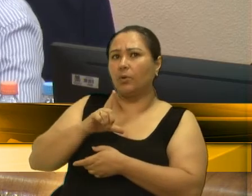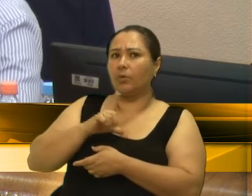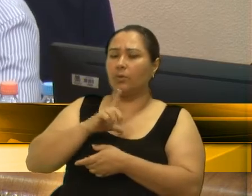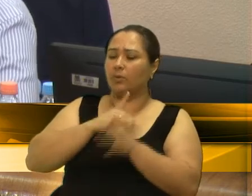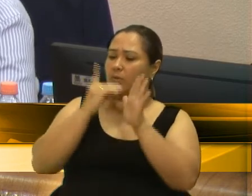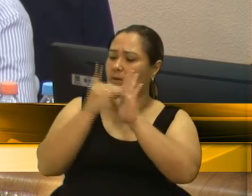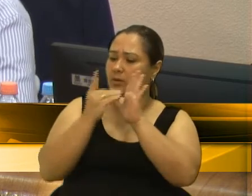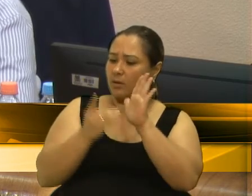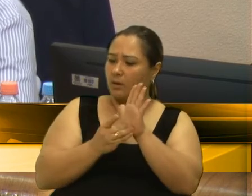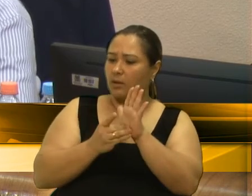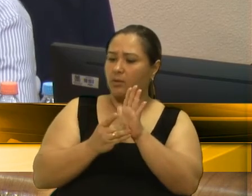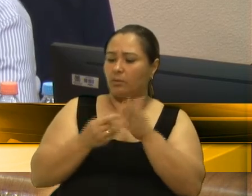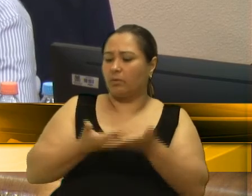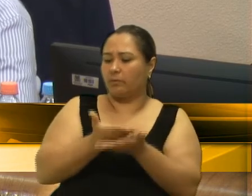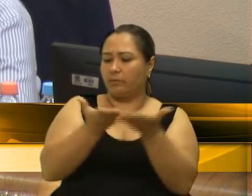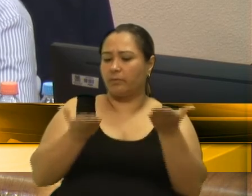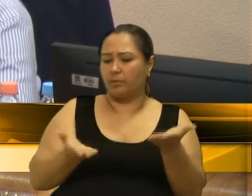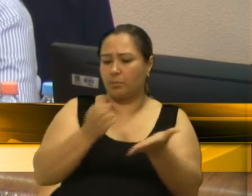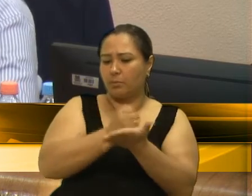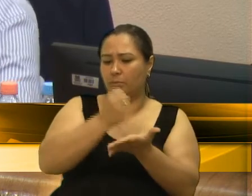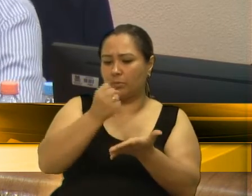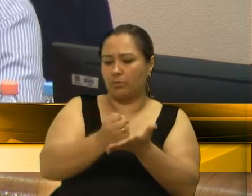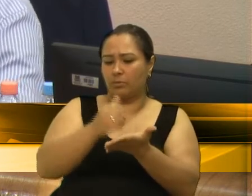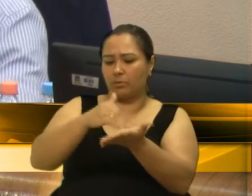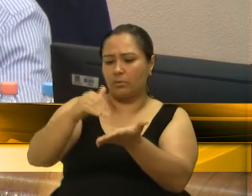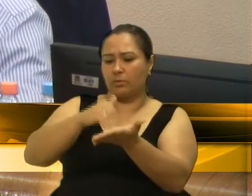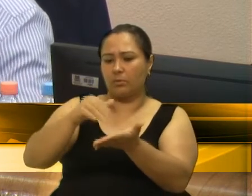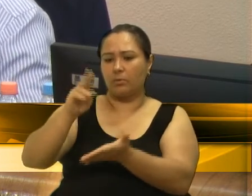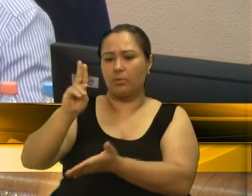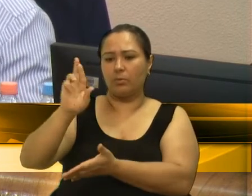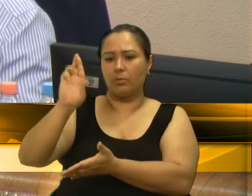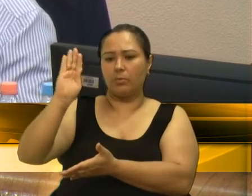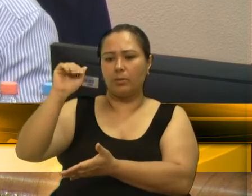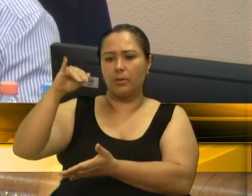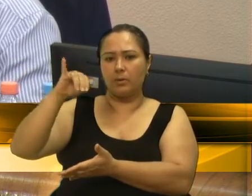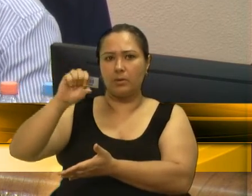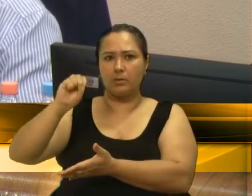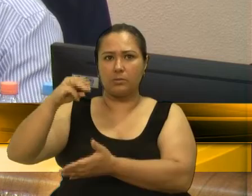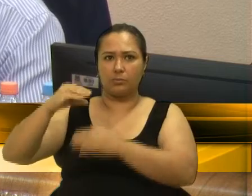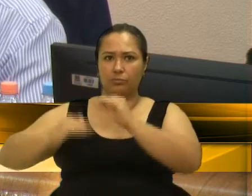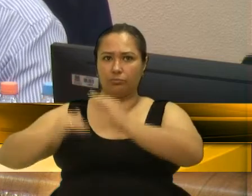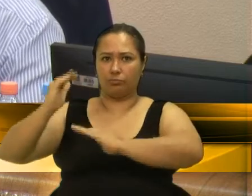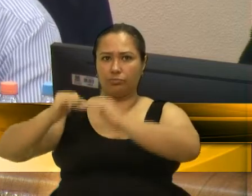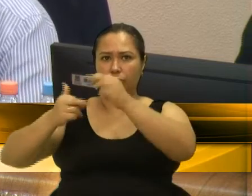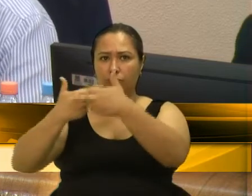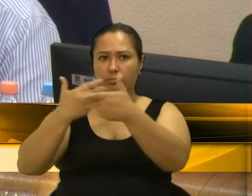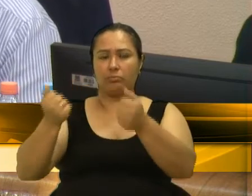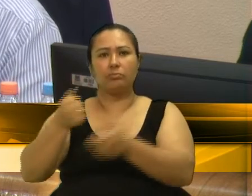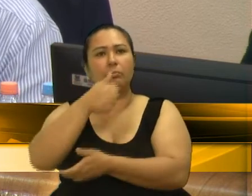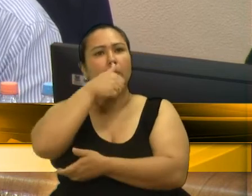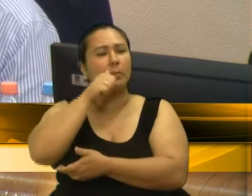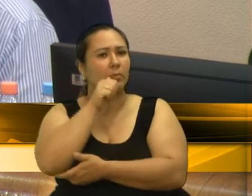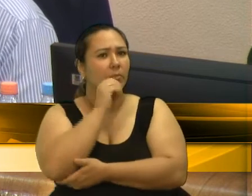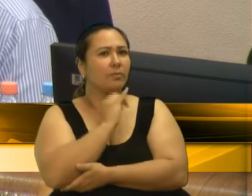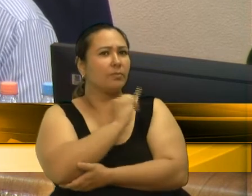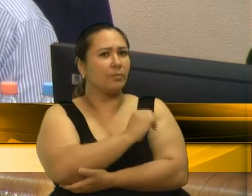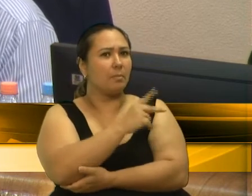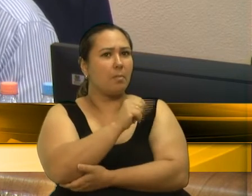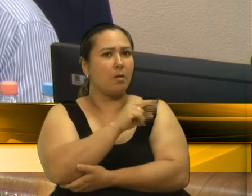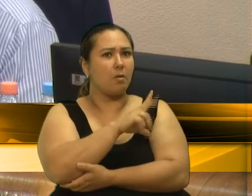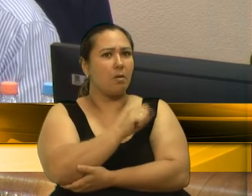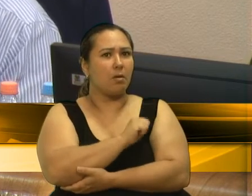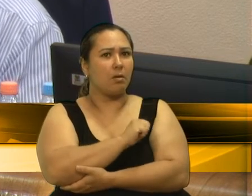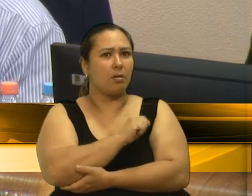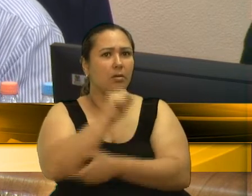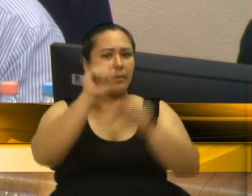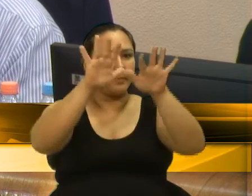evento é protocolado via Secretaria de Urbanismo, seguindo as exigências do decreto. Vereadora Paula, ainda sobre a